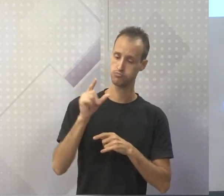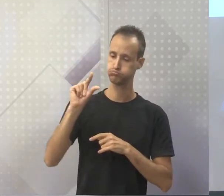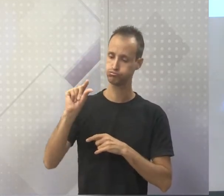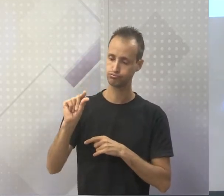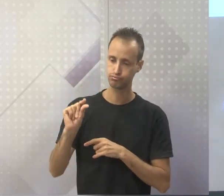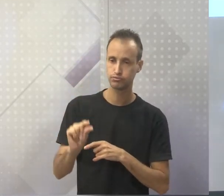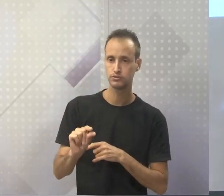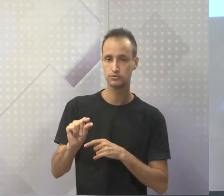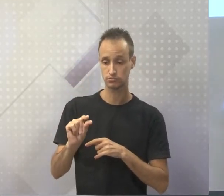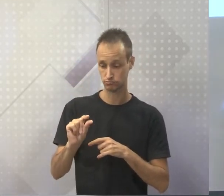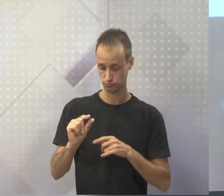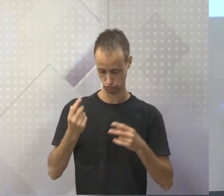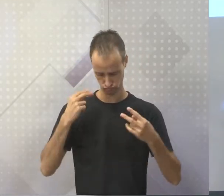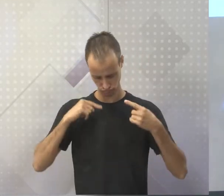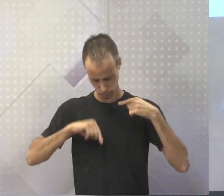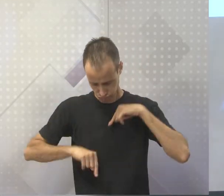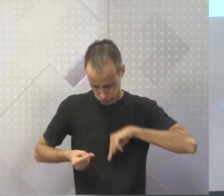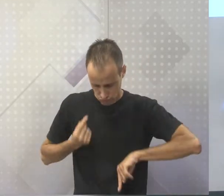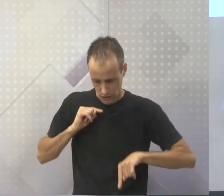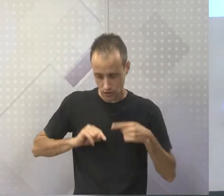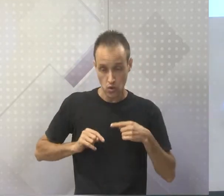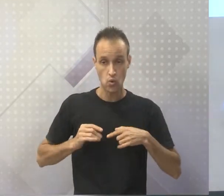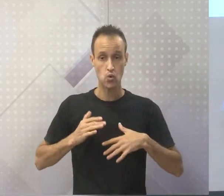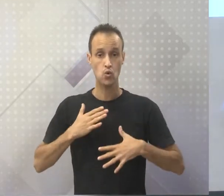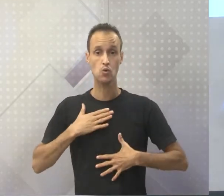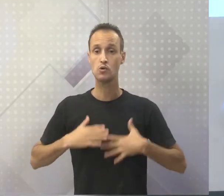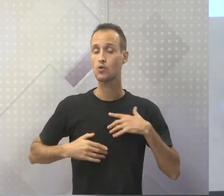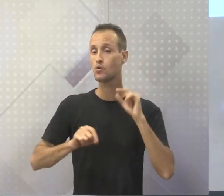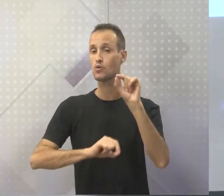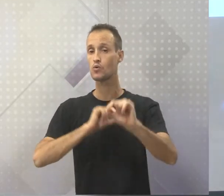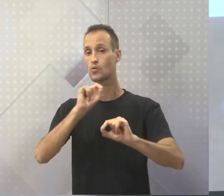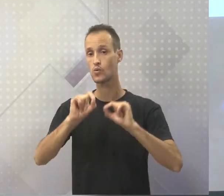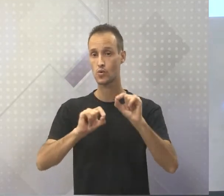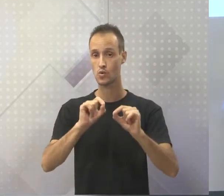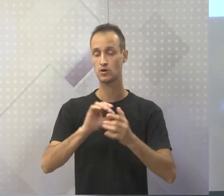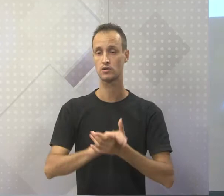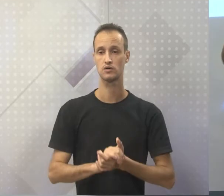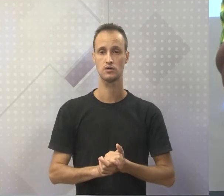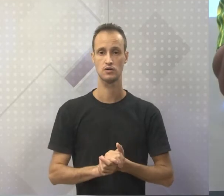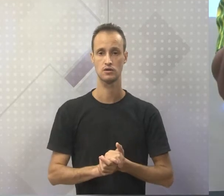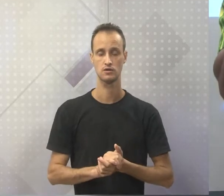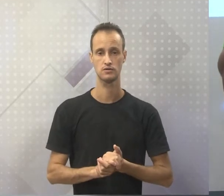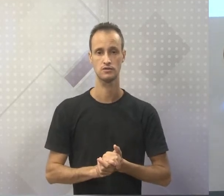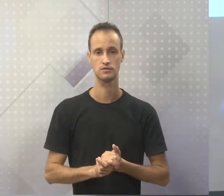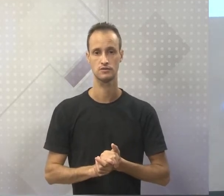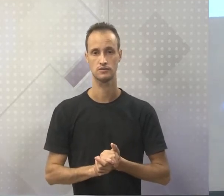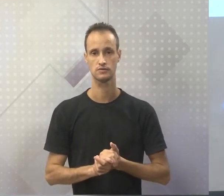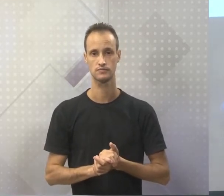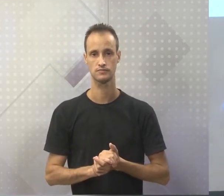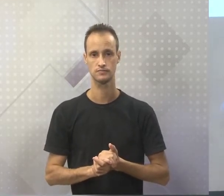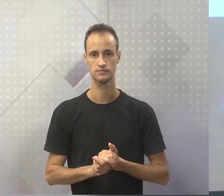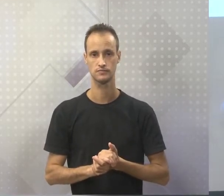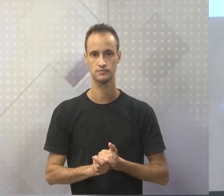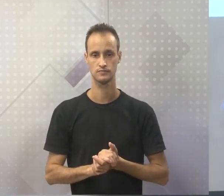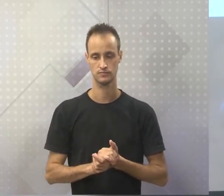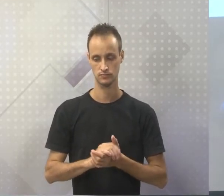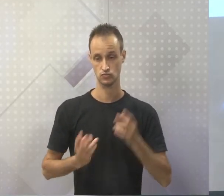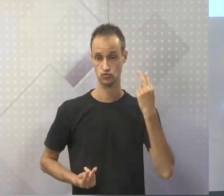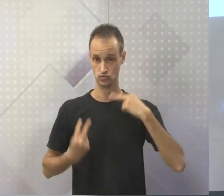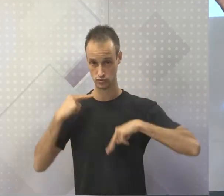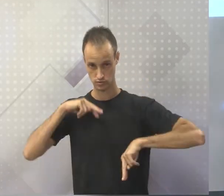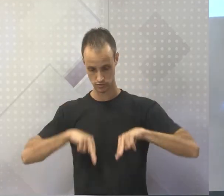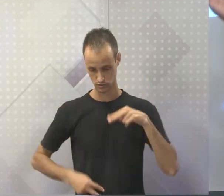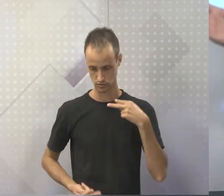produz em quantidade, não produz em qualidade. O que, professor? Não produz em qualidade o hormônio